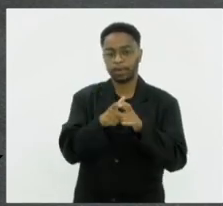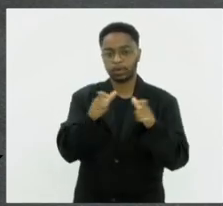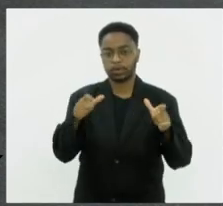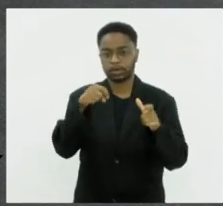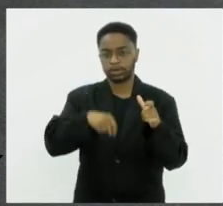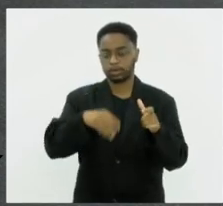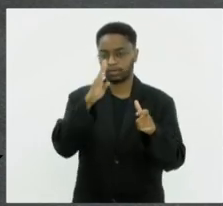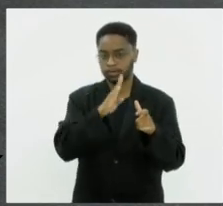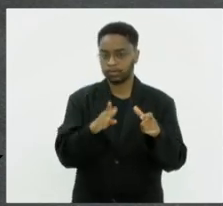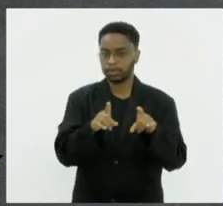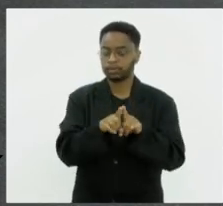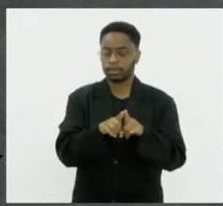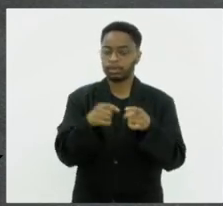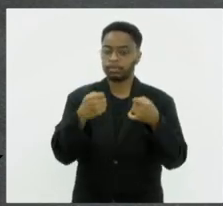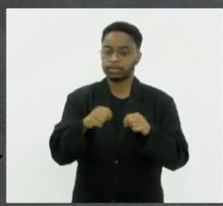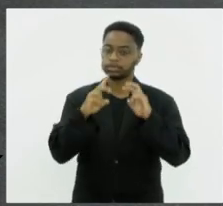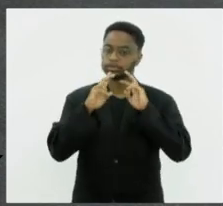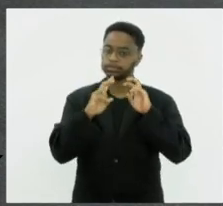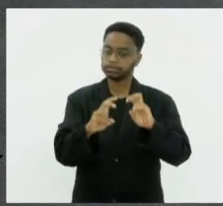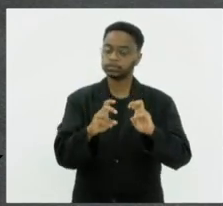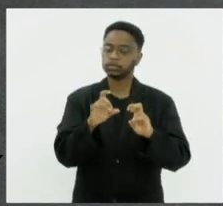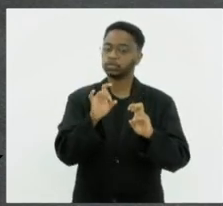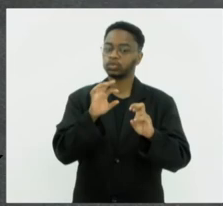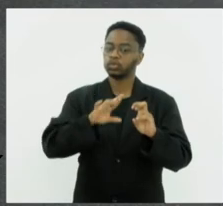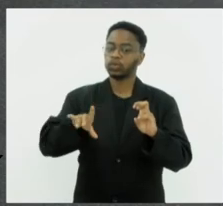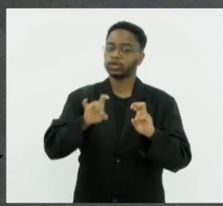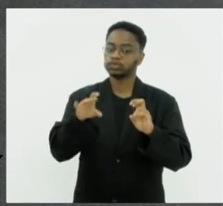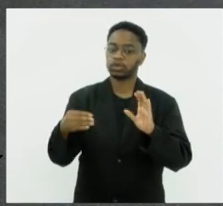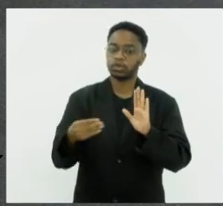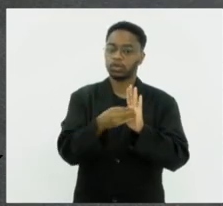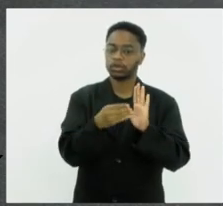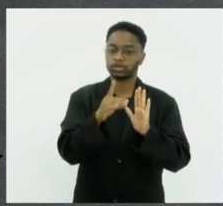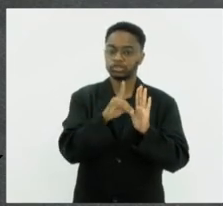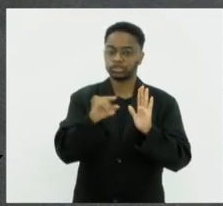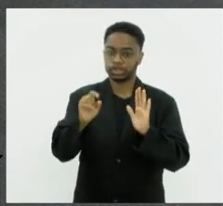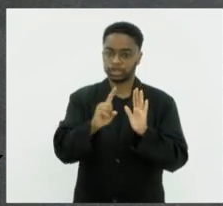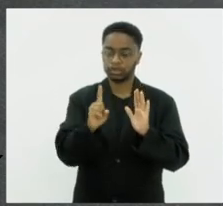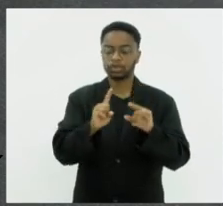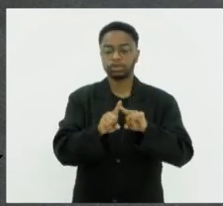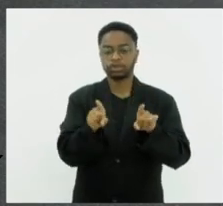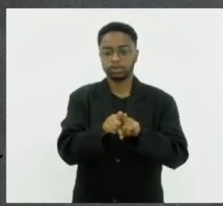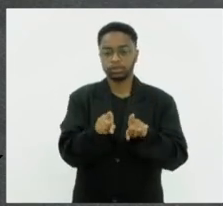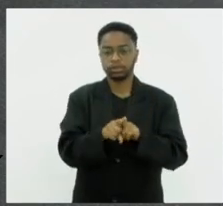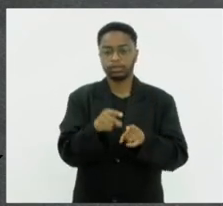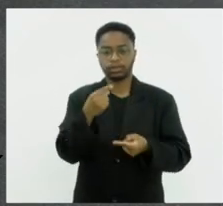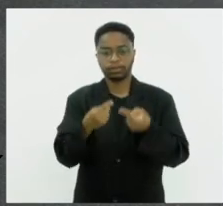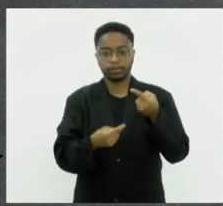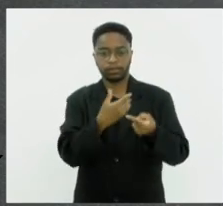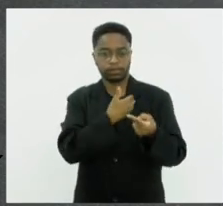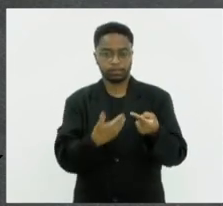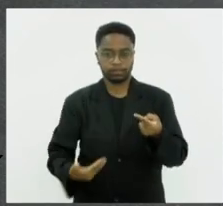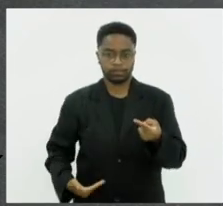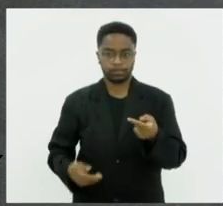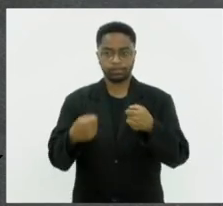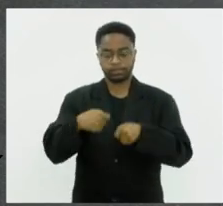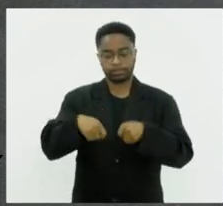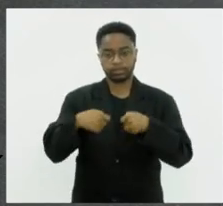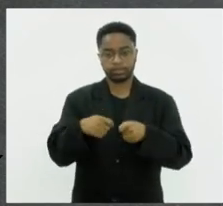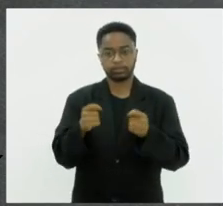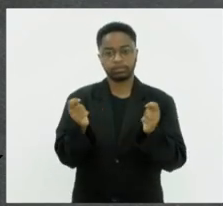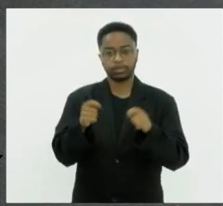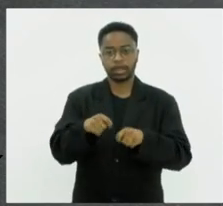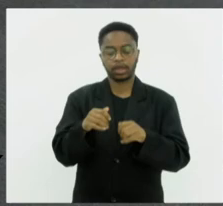ter reconhecido não só apenas uma data, mas todas as políticas públicas necessárias para a superação